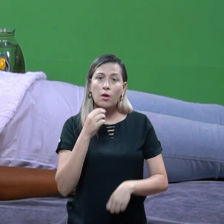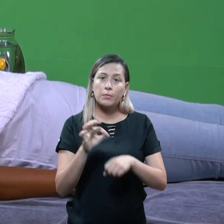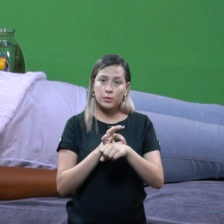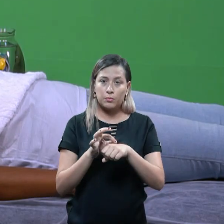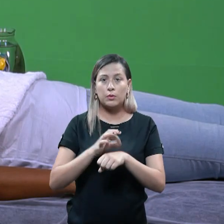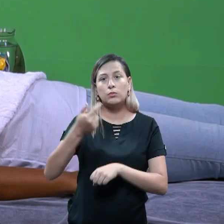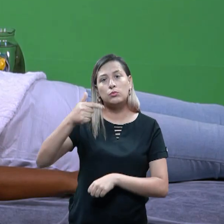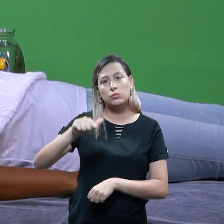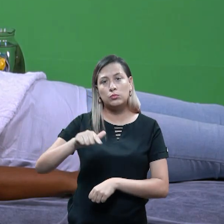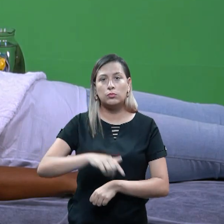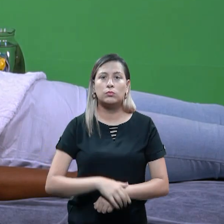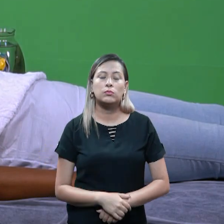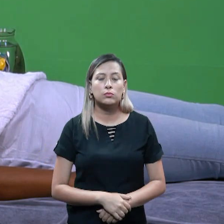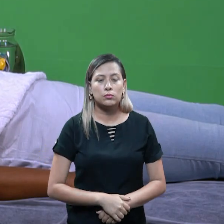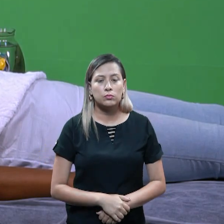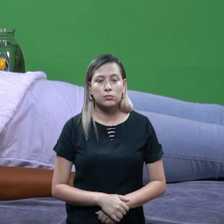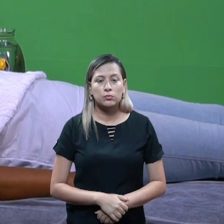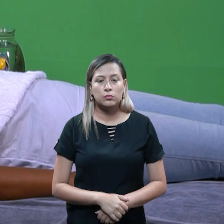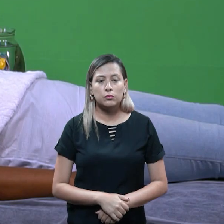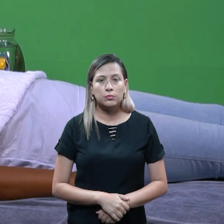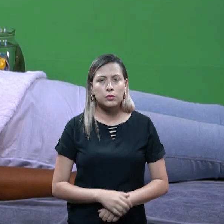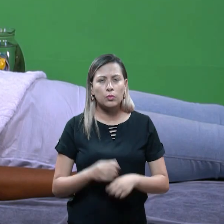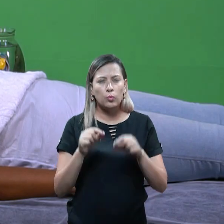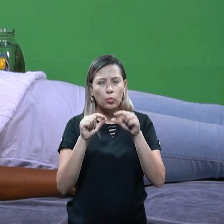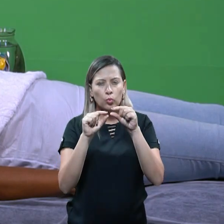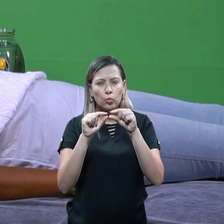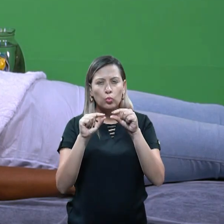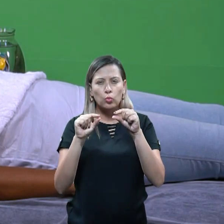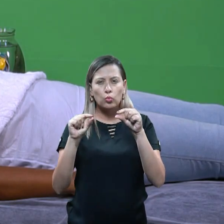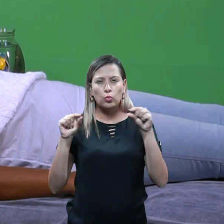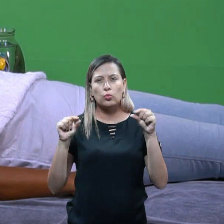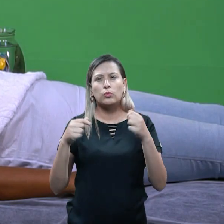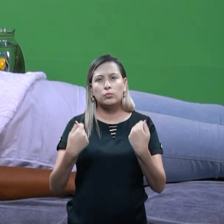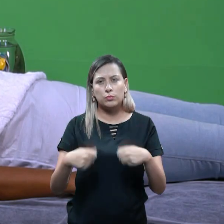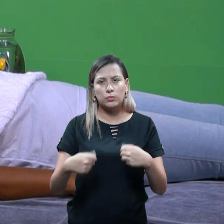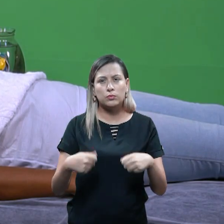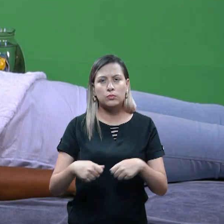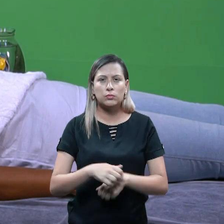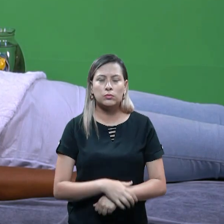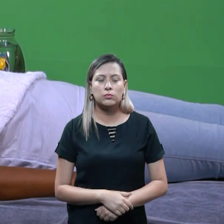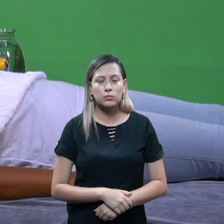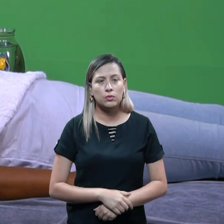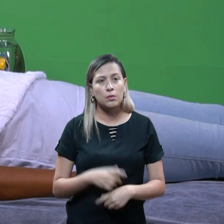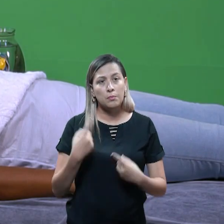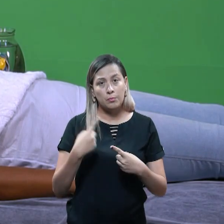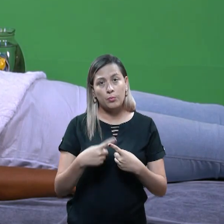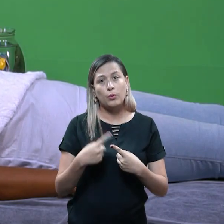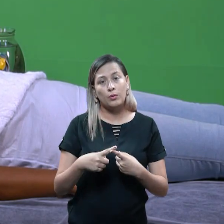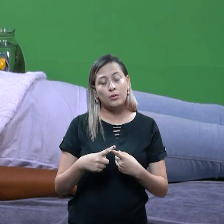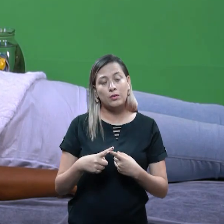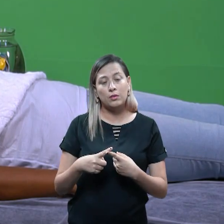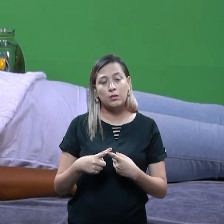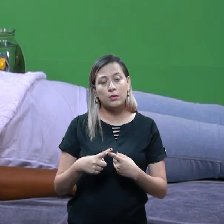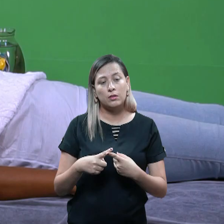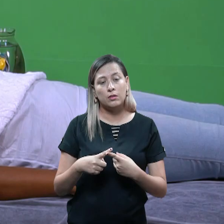Esse risco ele precisa ser bem fino, porque senão vai dar diferença, ok? Aí eu